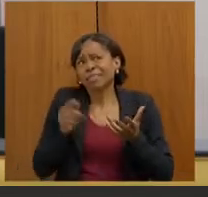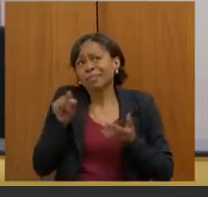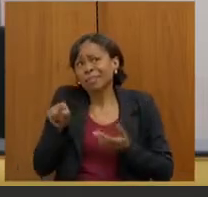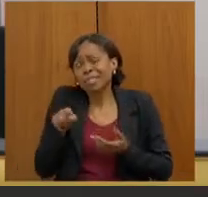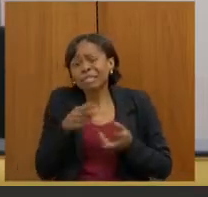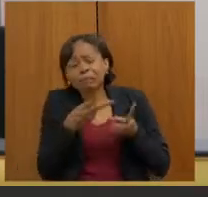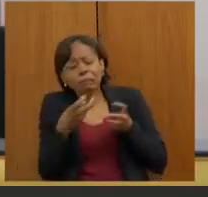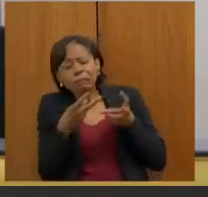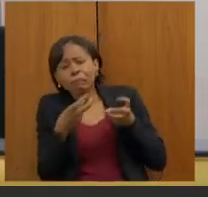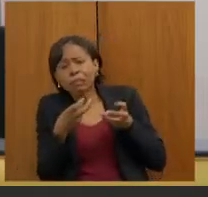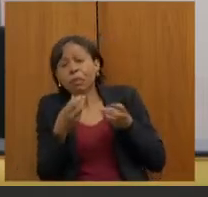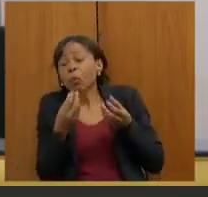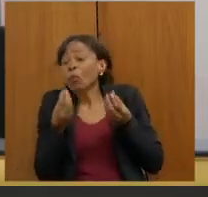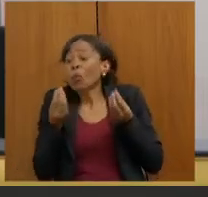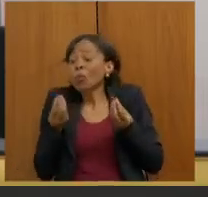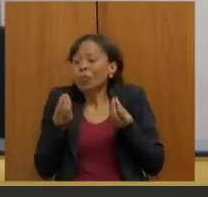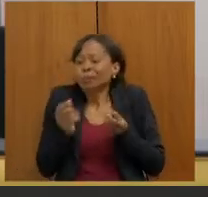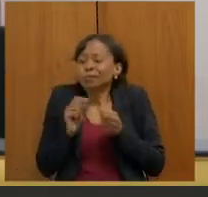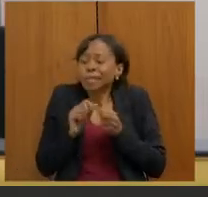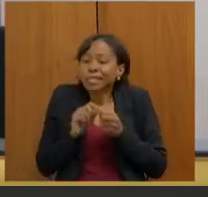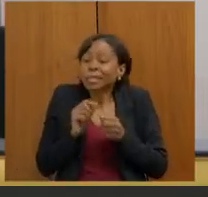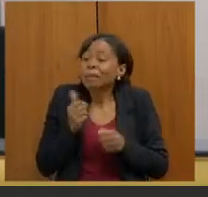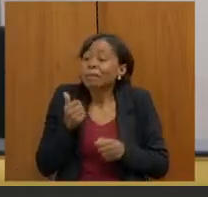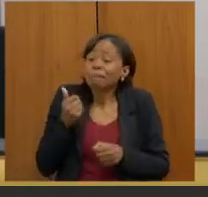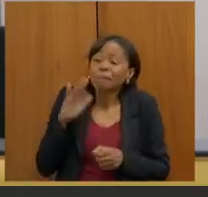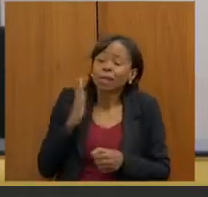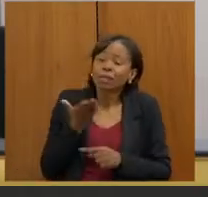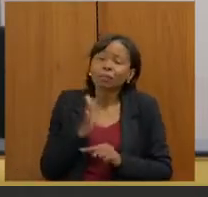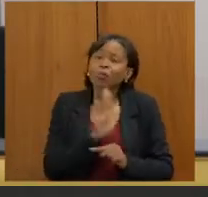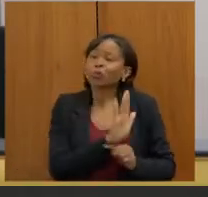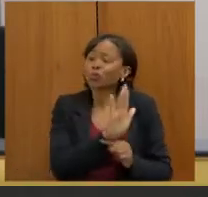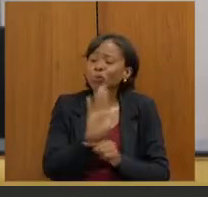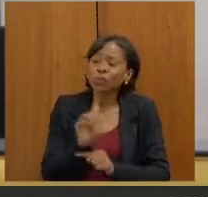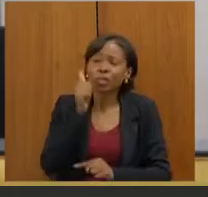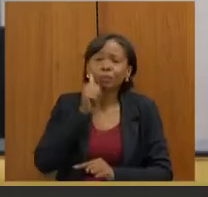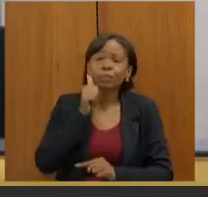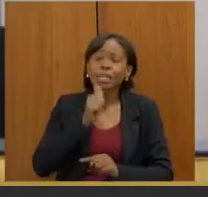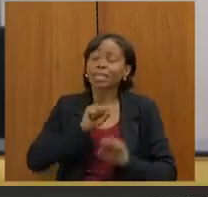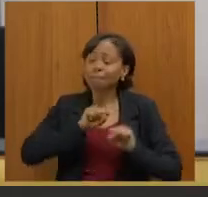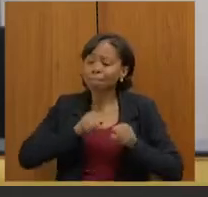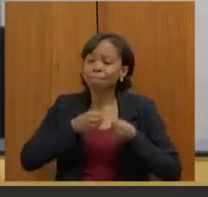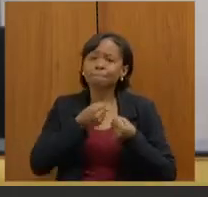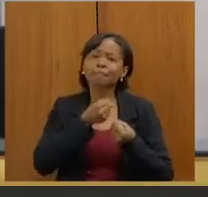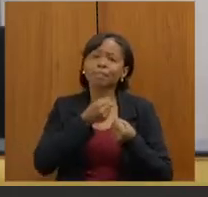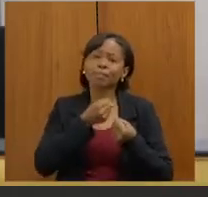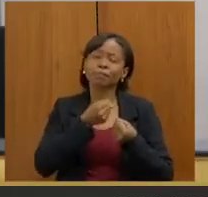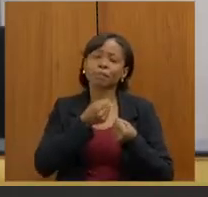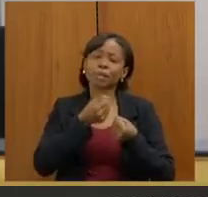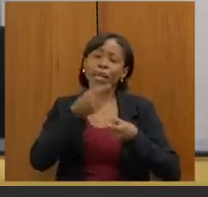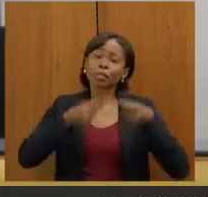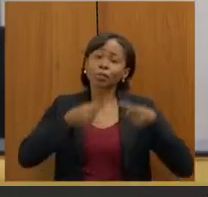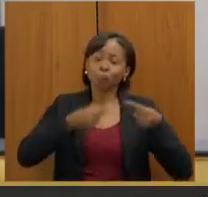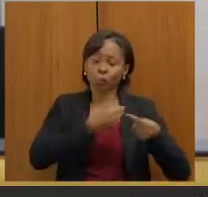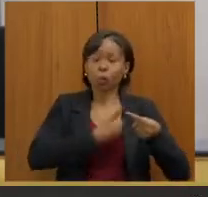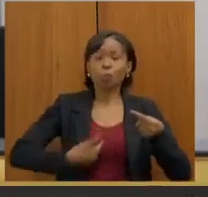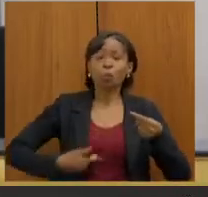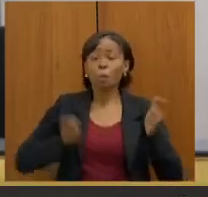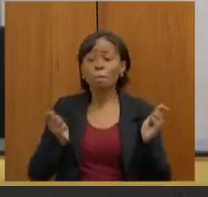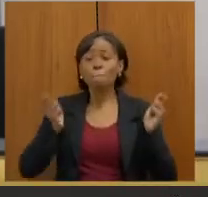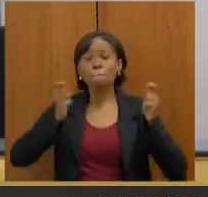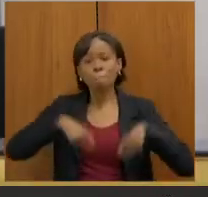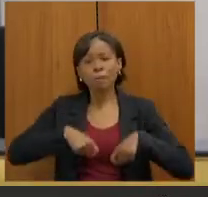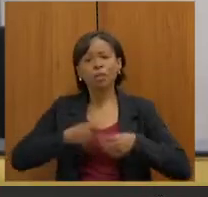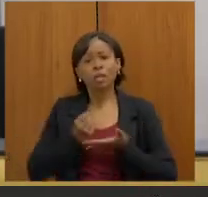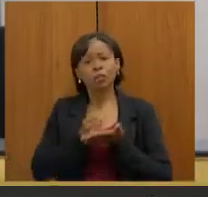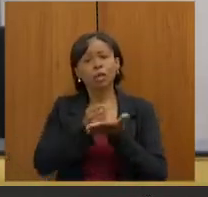fazer Quais são os nossos desafios né E como consolidar tudo isso para que as políticas públicas de fato possam alcançar e atender